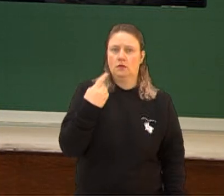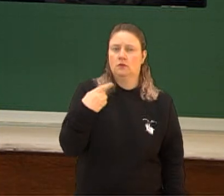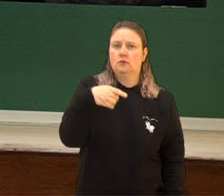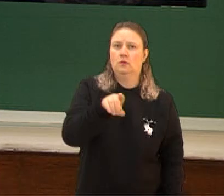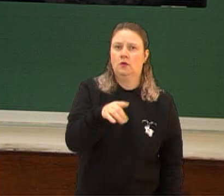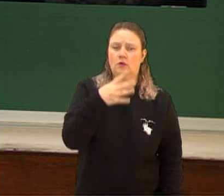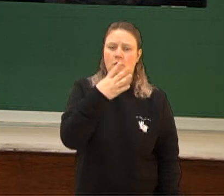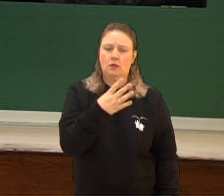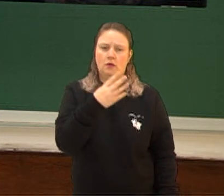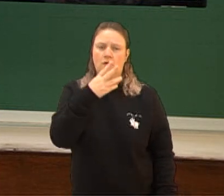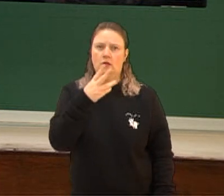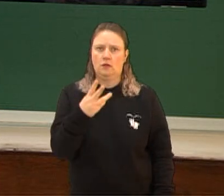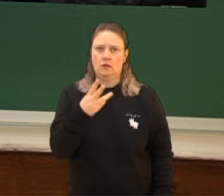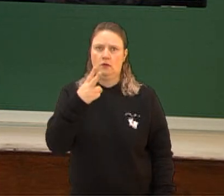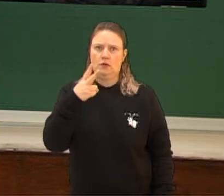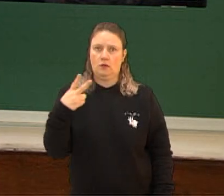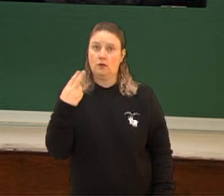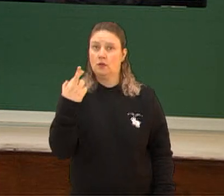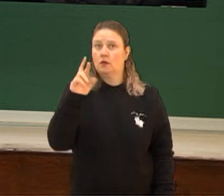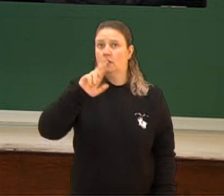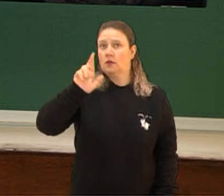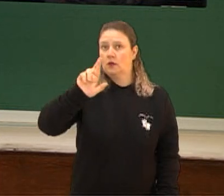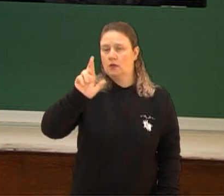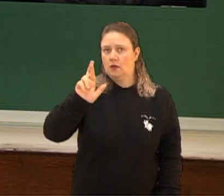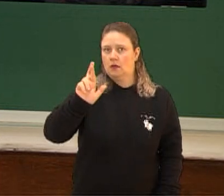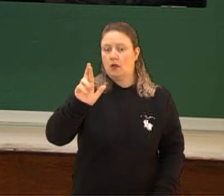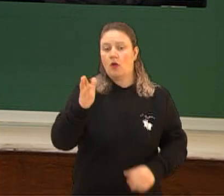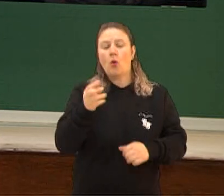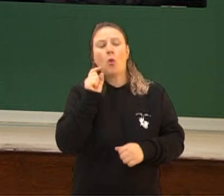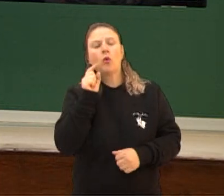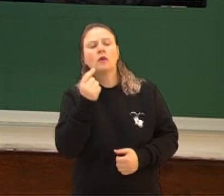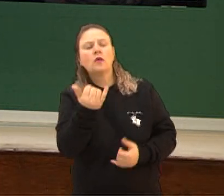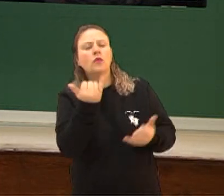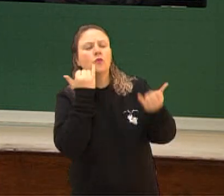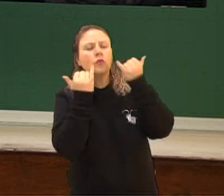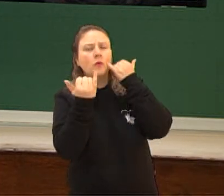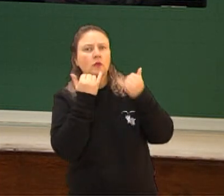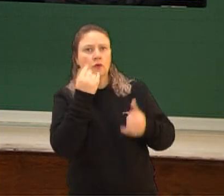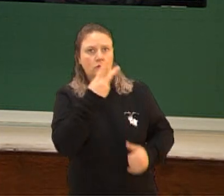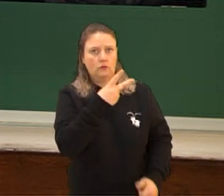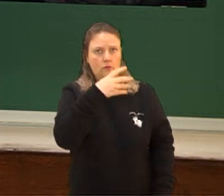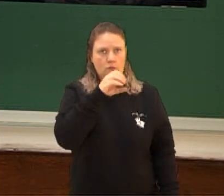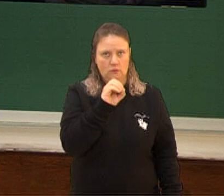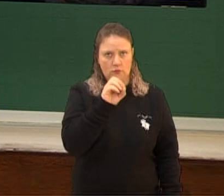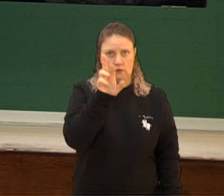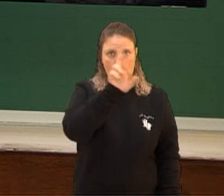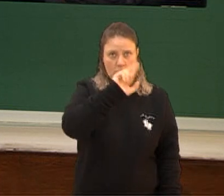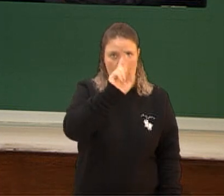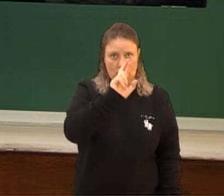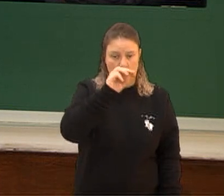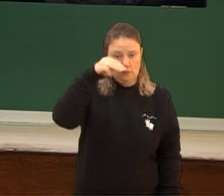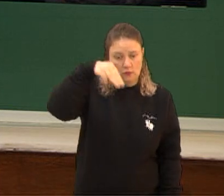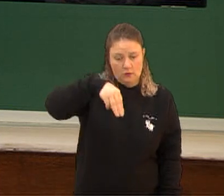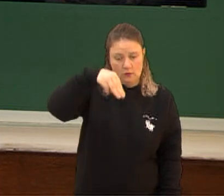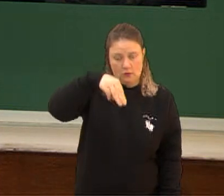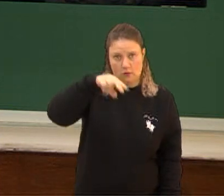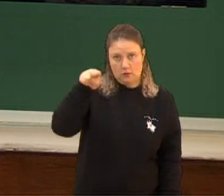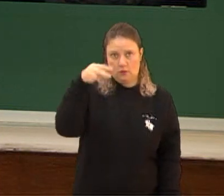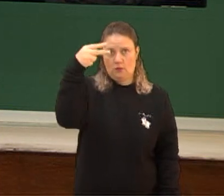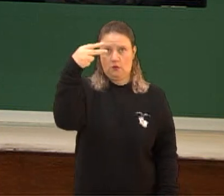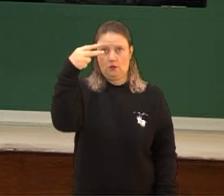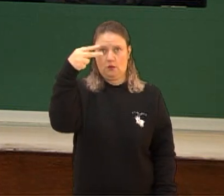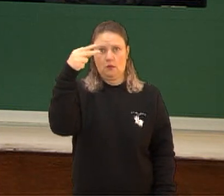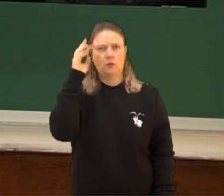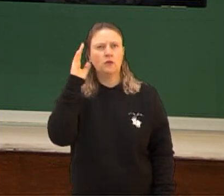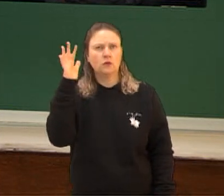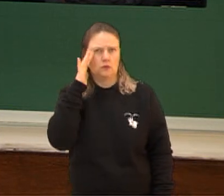4.432, tomando como base R$ 20 por metro quadrado. Vamos ver como é que o professor chegou lá. Só lembre-se, você vai pintar o galpão inteiro.